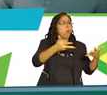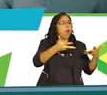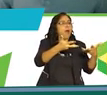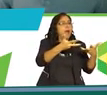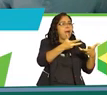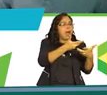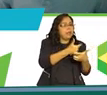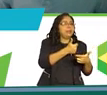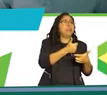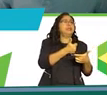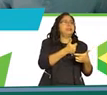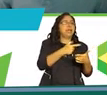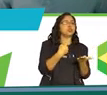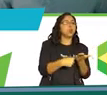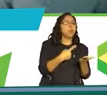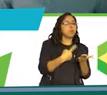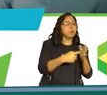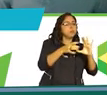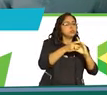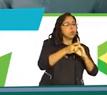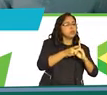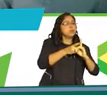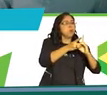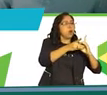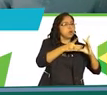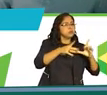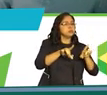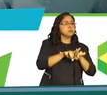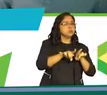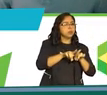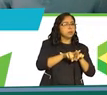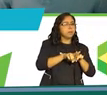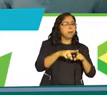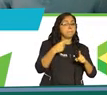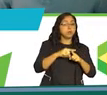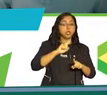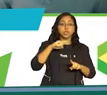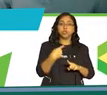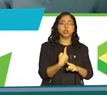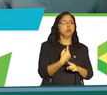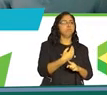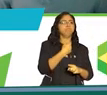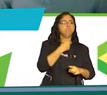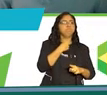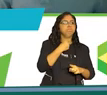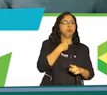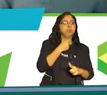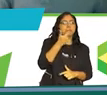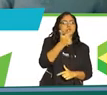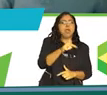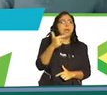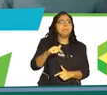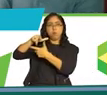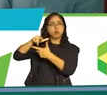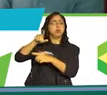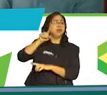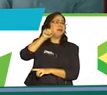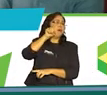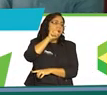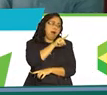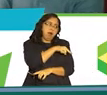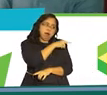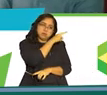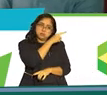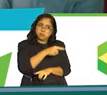nosso compromisso comum com a democracia, ou a gente simplesmente vai reproduzir uma coisa que não é, o país não suporta mais. Nós temos